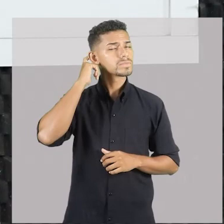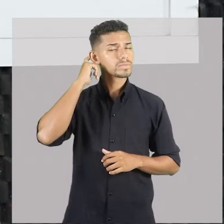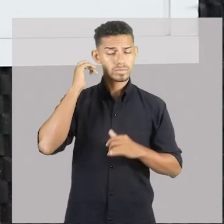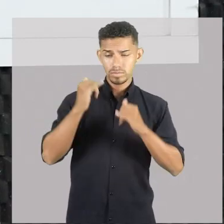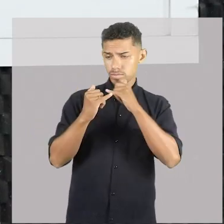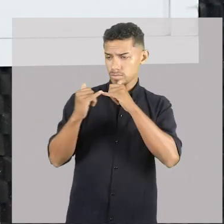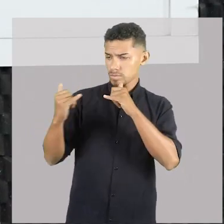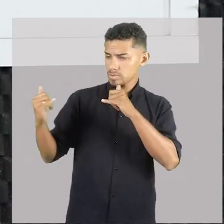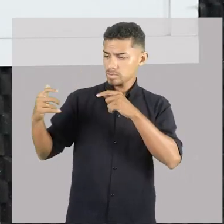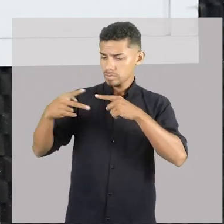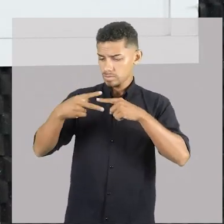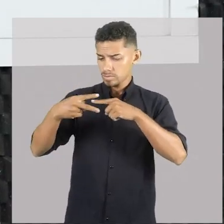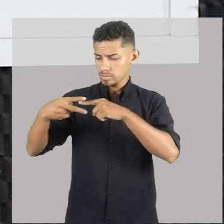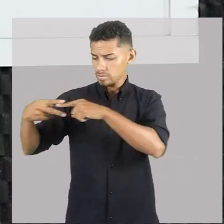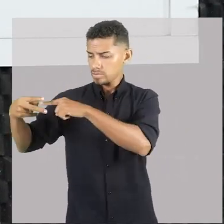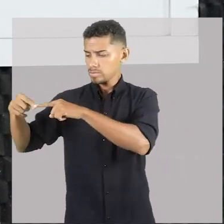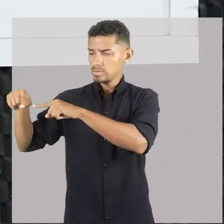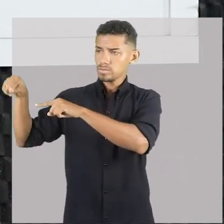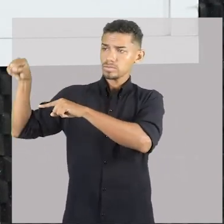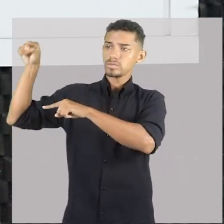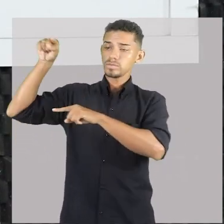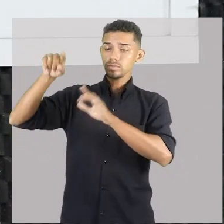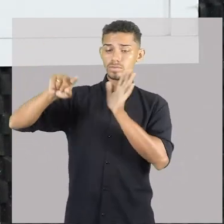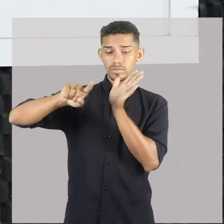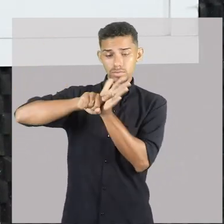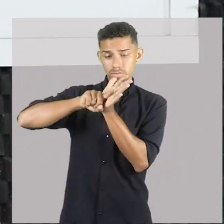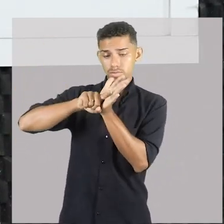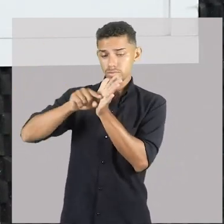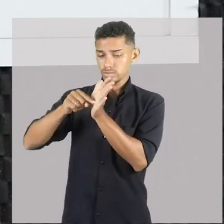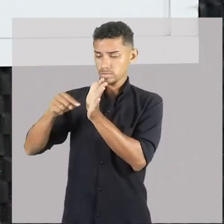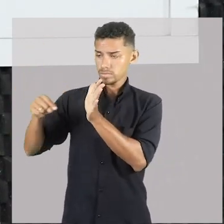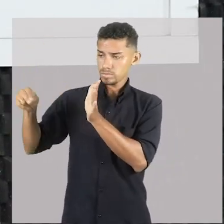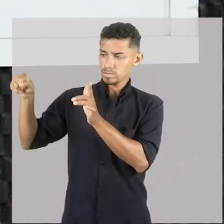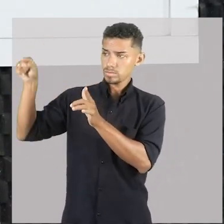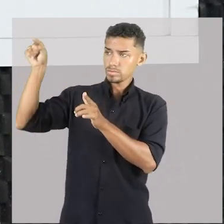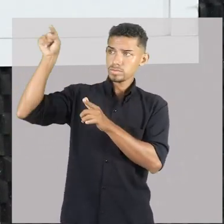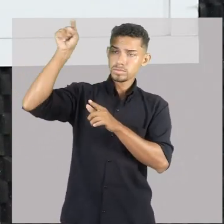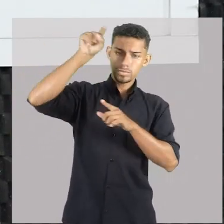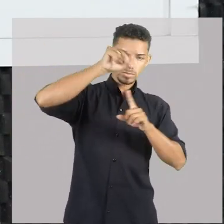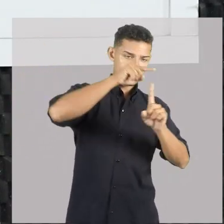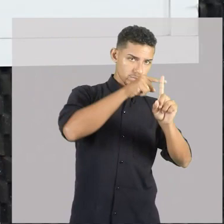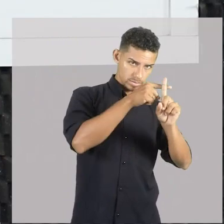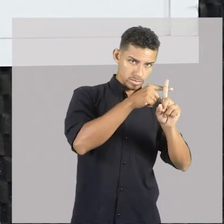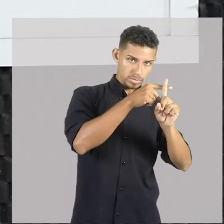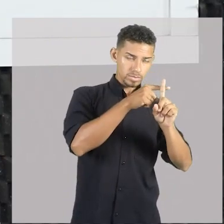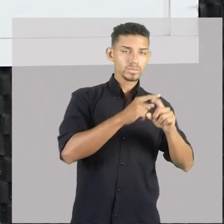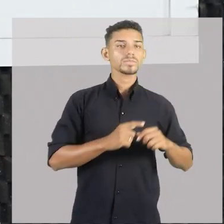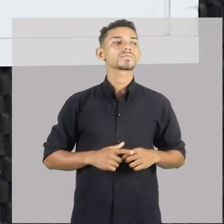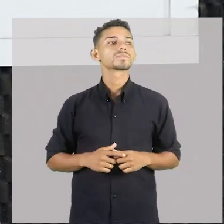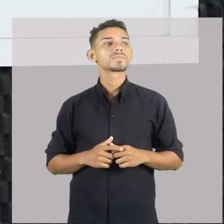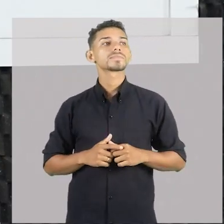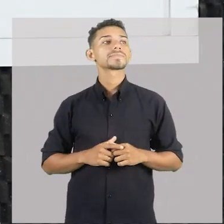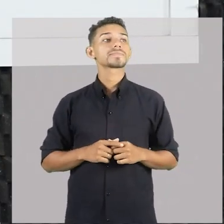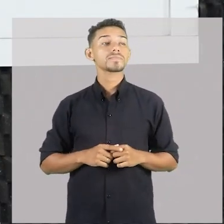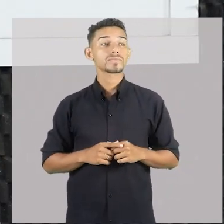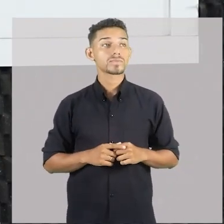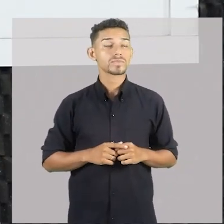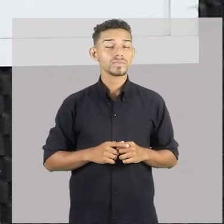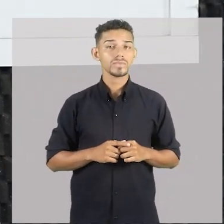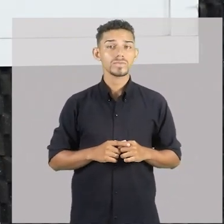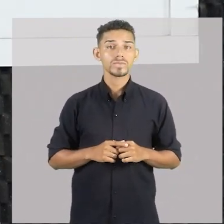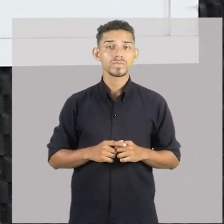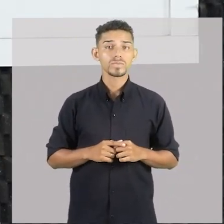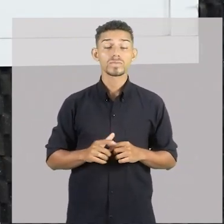que estabeleci aqui, ó, do polo negativo para o polo positivo, é o